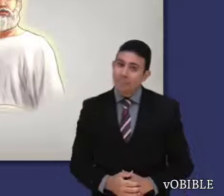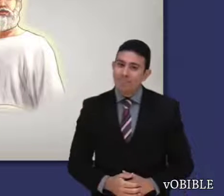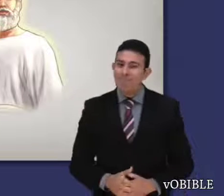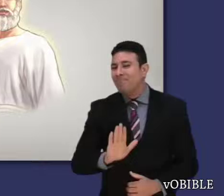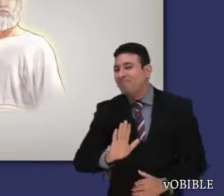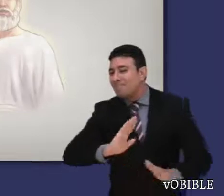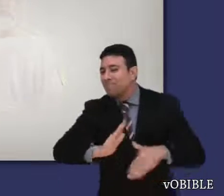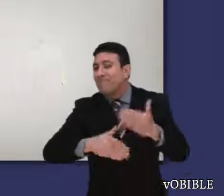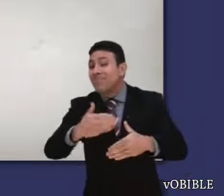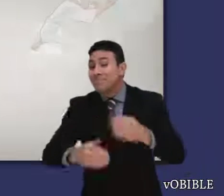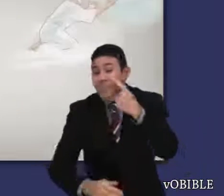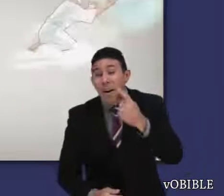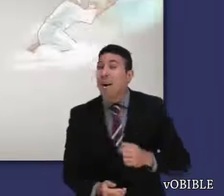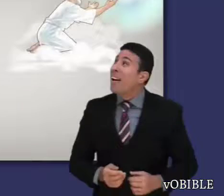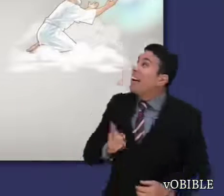um valor limitado.